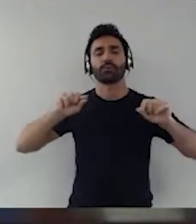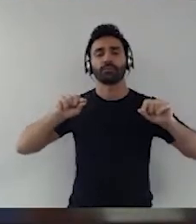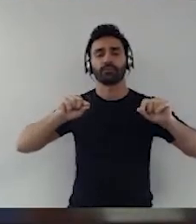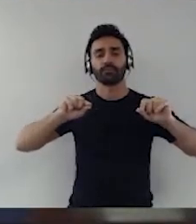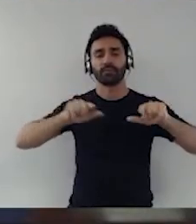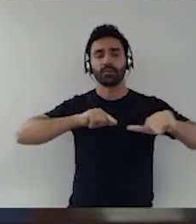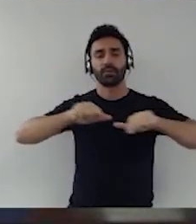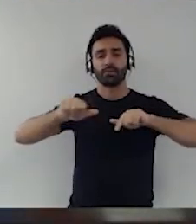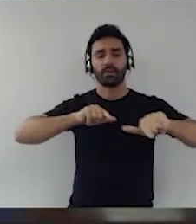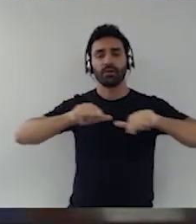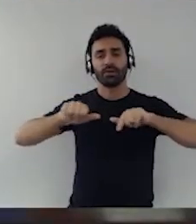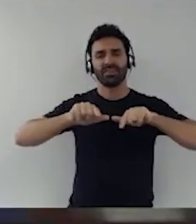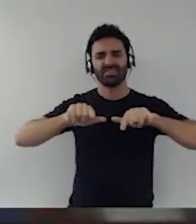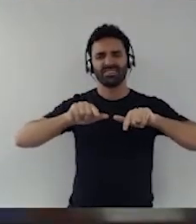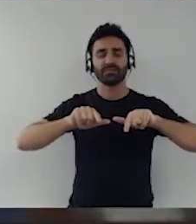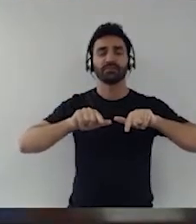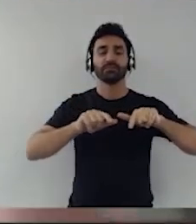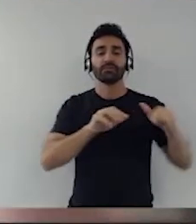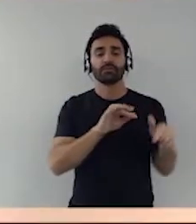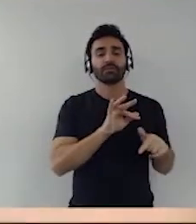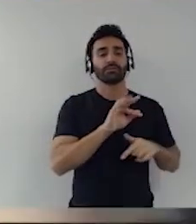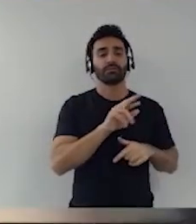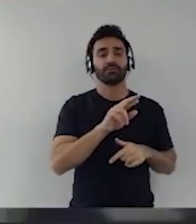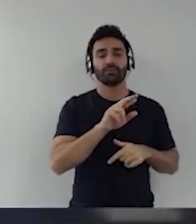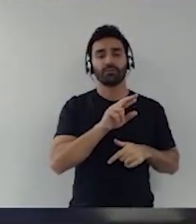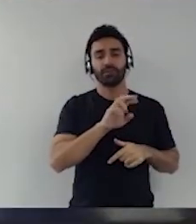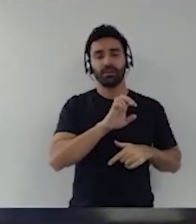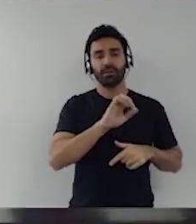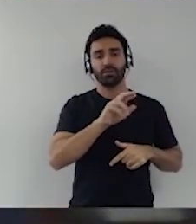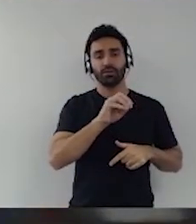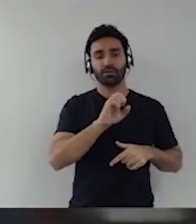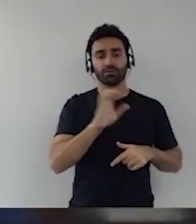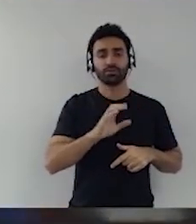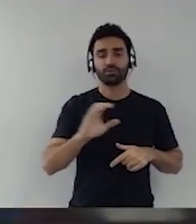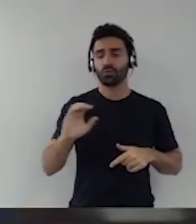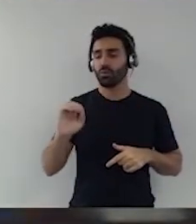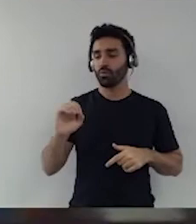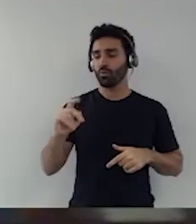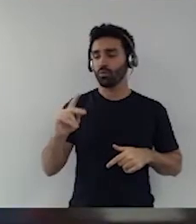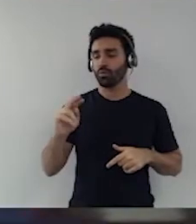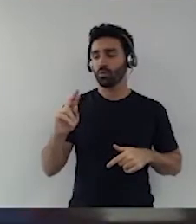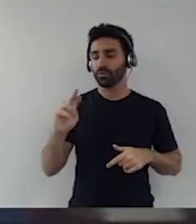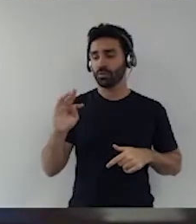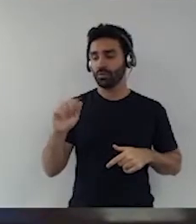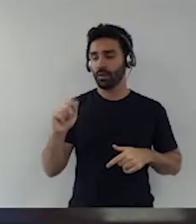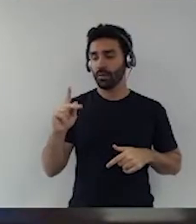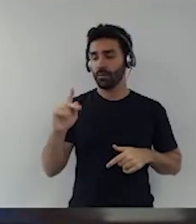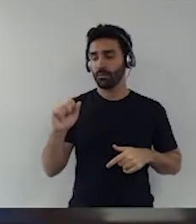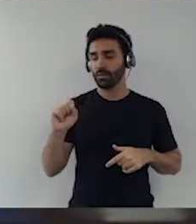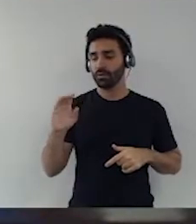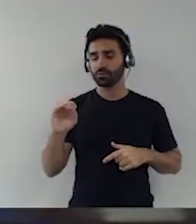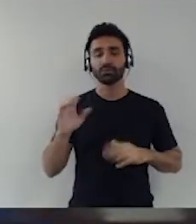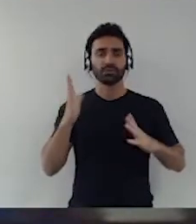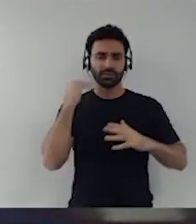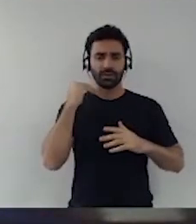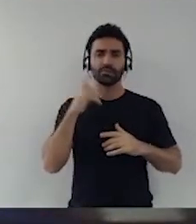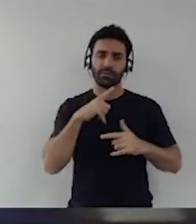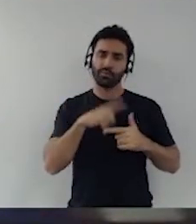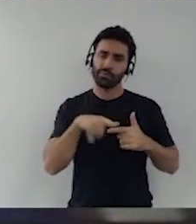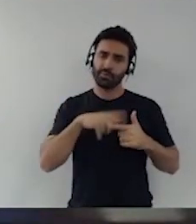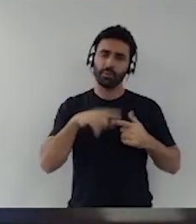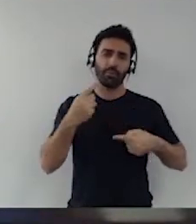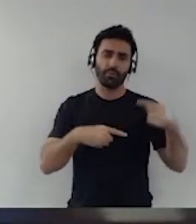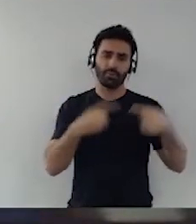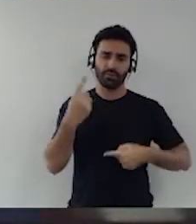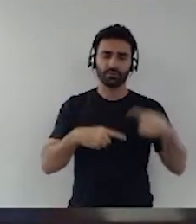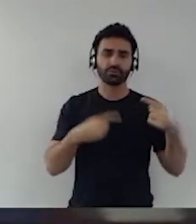operação do sistema de freios e contrapesos, né? Ou seja, por mais que a gente viva uma pandemia política em que se